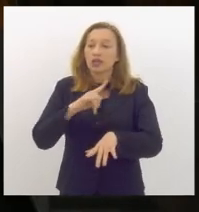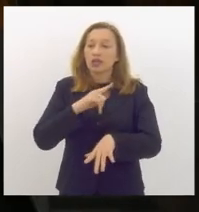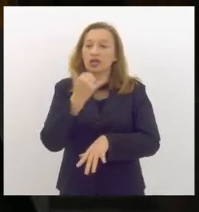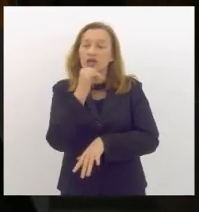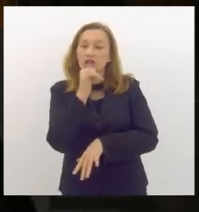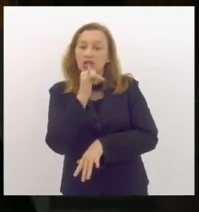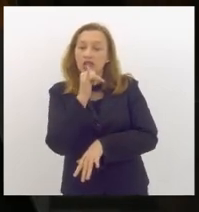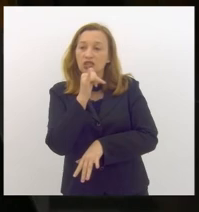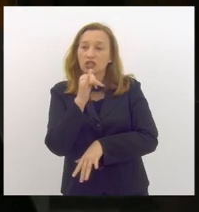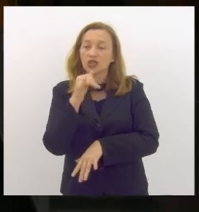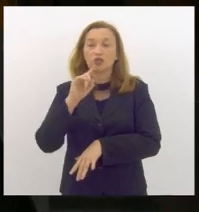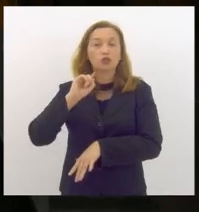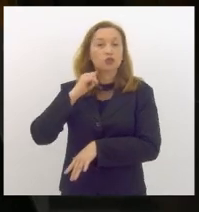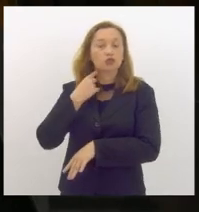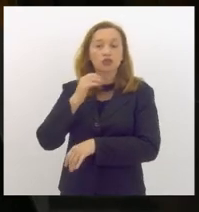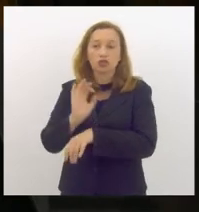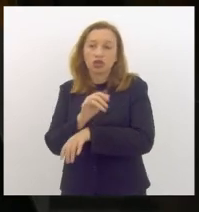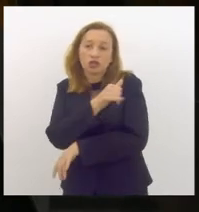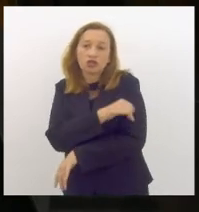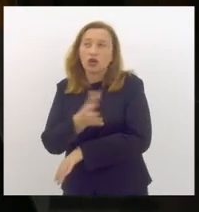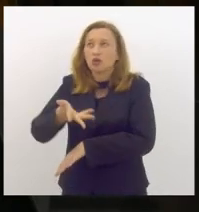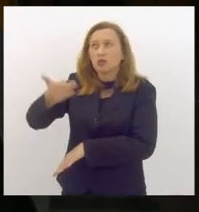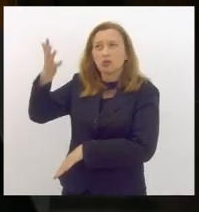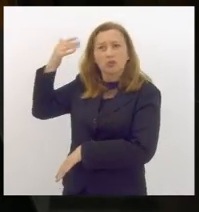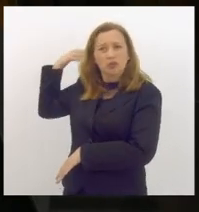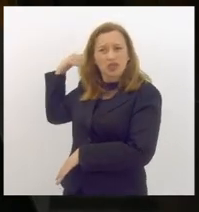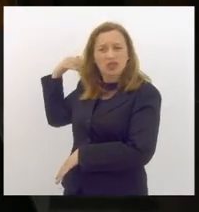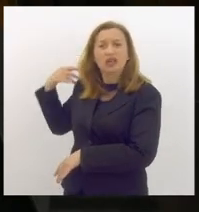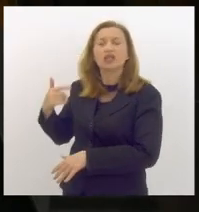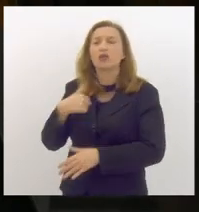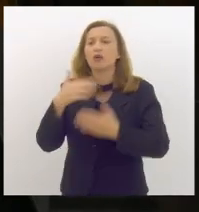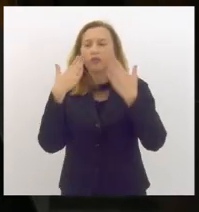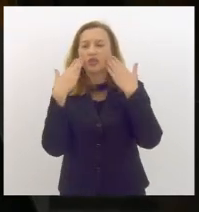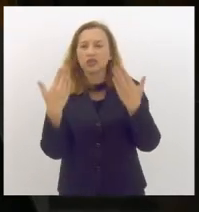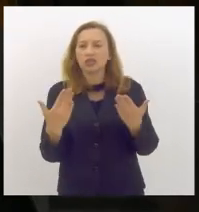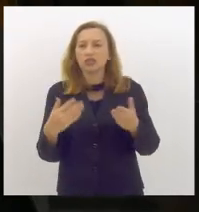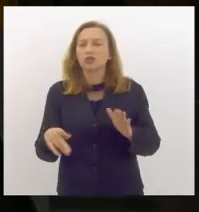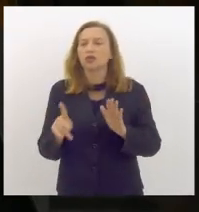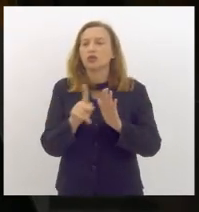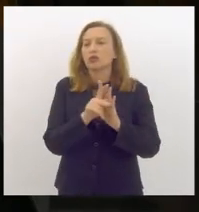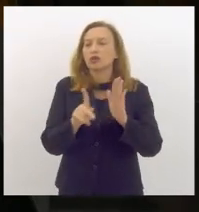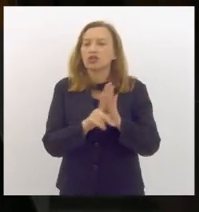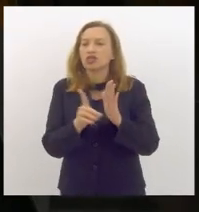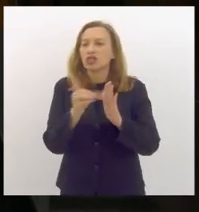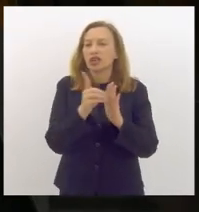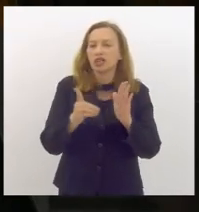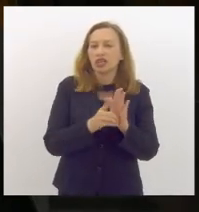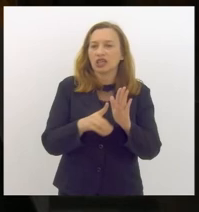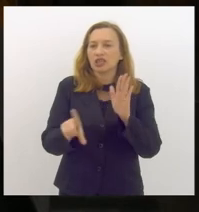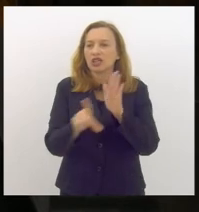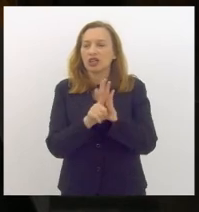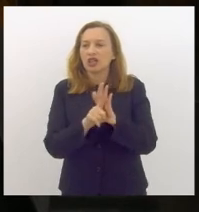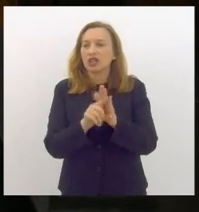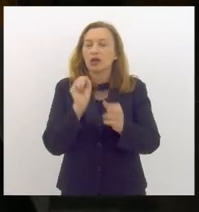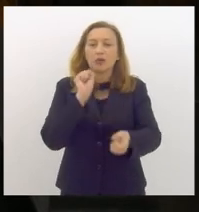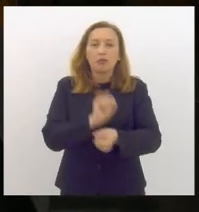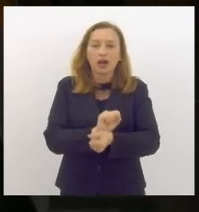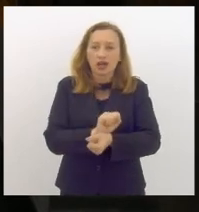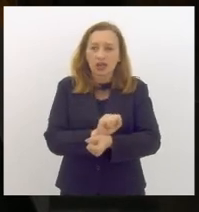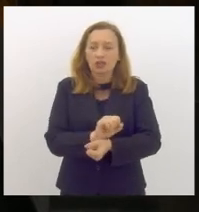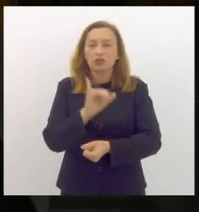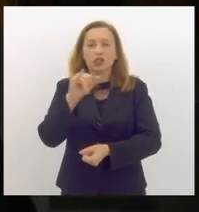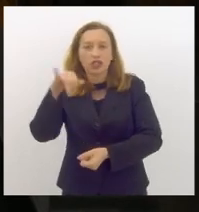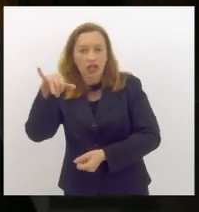para o estado do Rio de Janeiro. Na época, eu apresentei aqui um projeto de decreto legislativo suspendendo o ato do